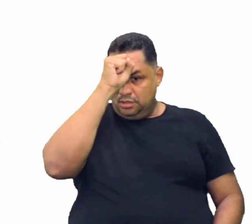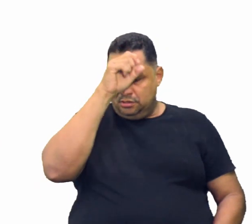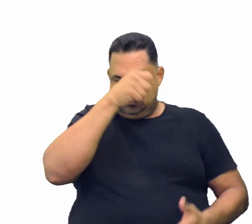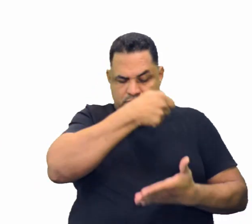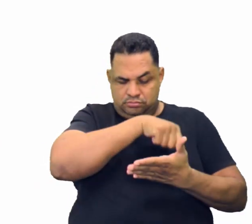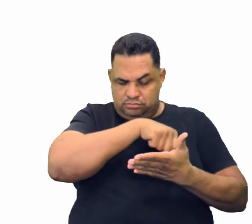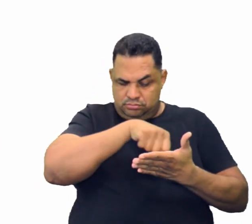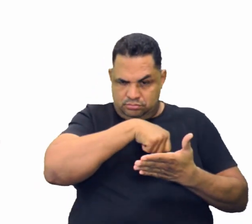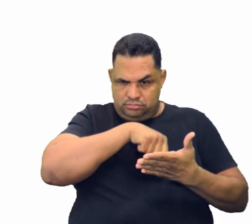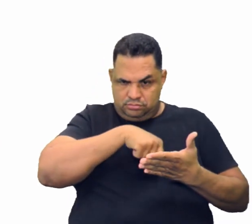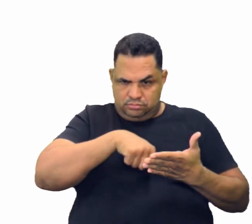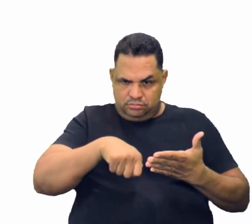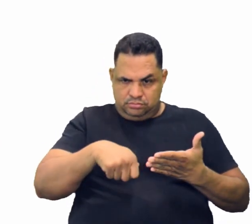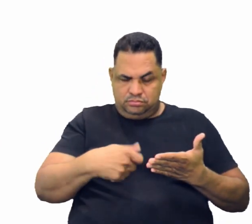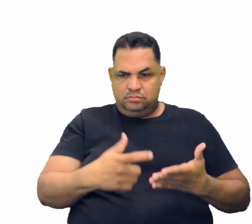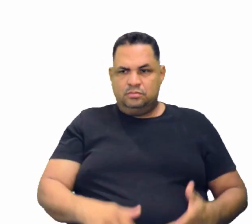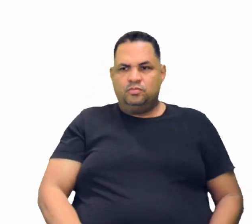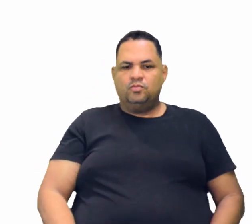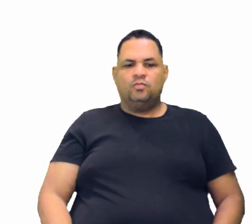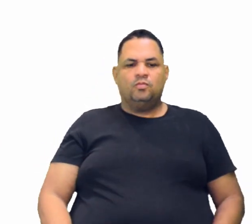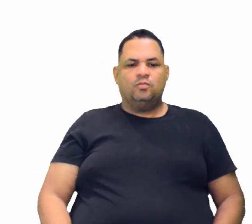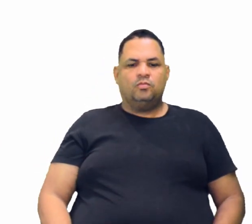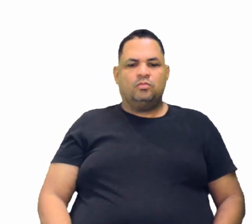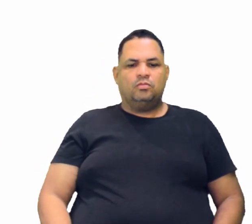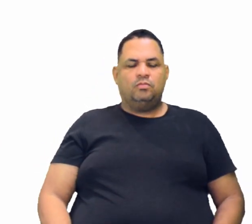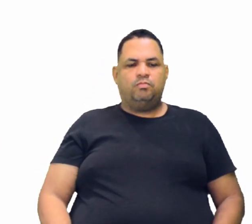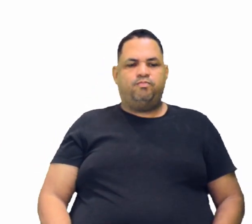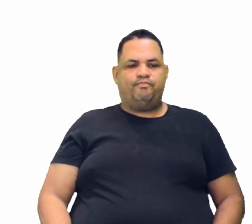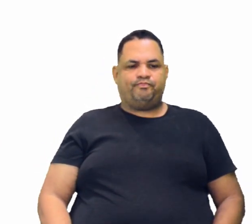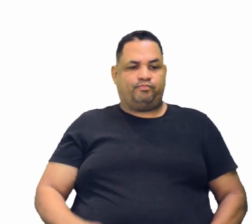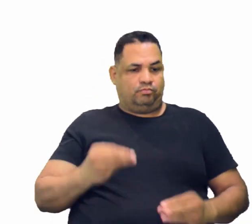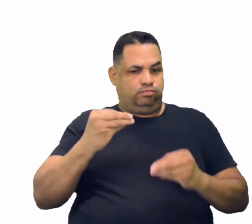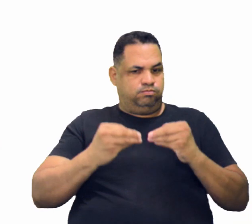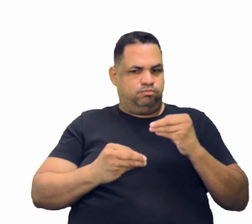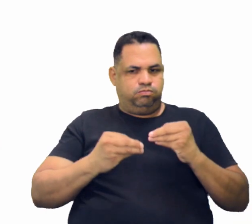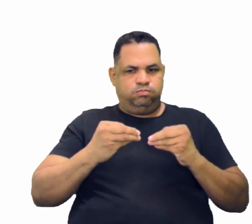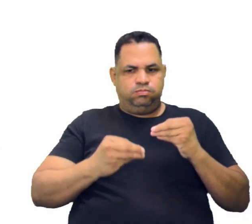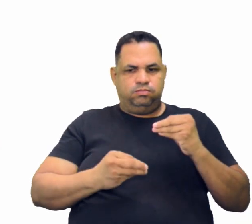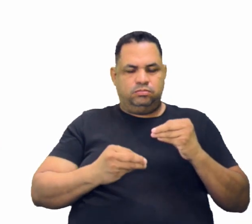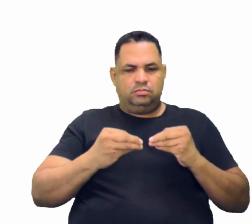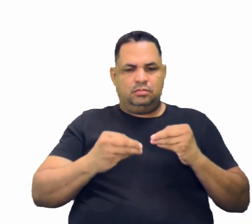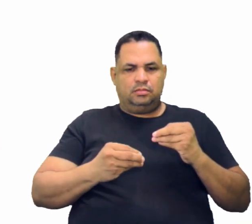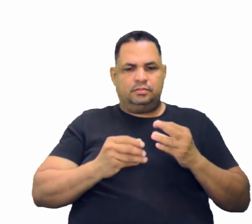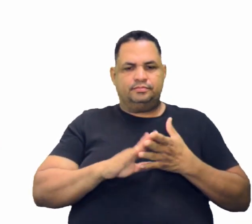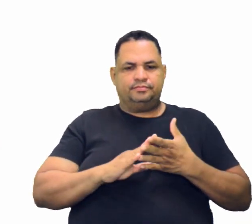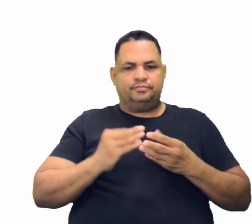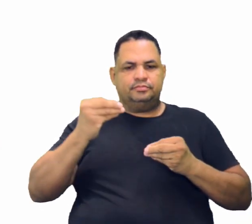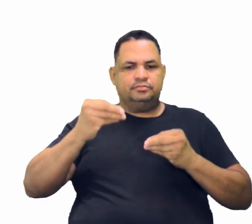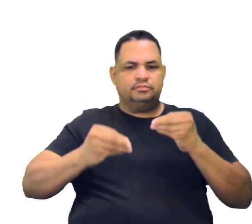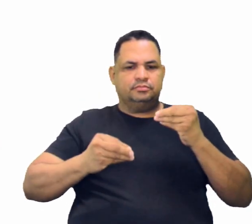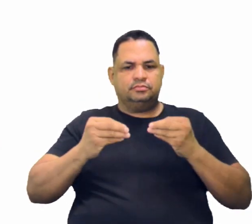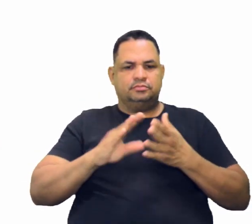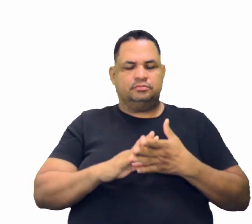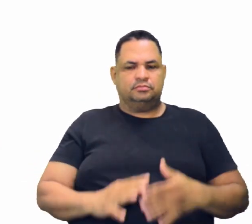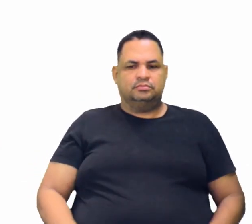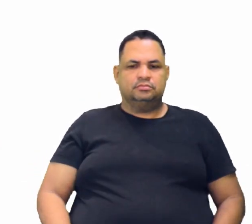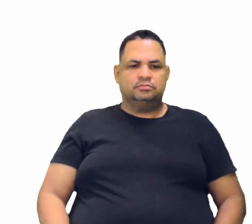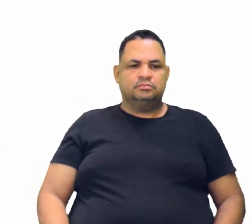anotem, por gentileza. Ó, não é flexionado, O verbo fazer indicando o